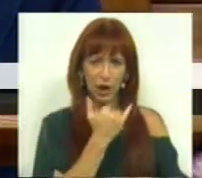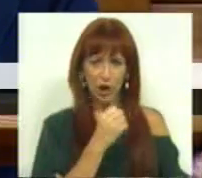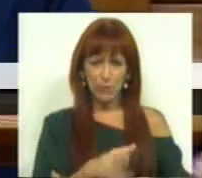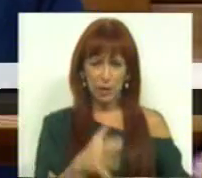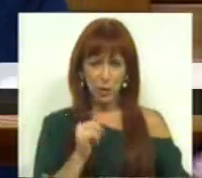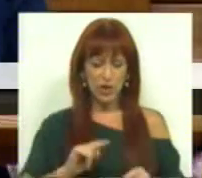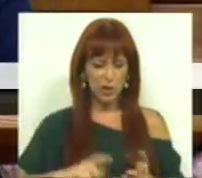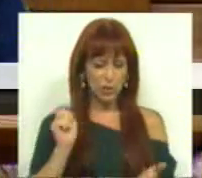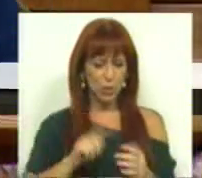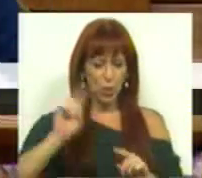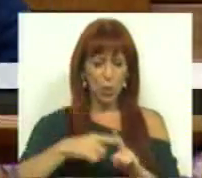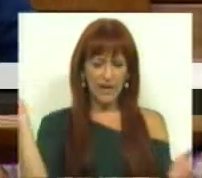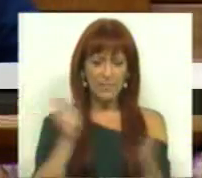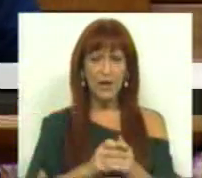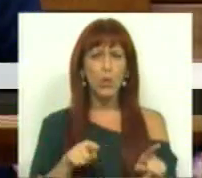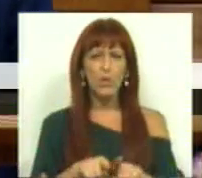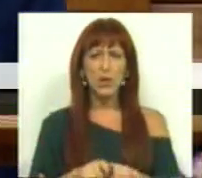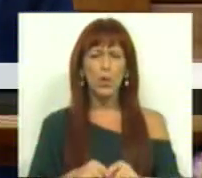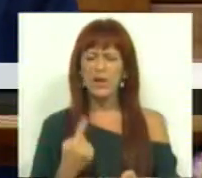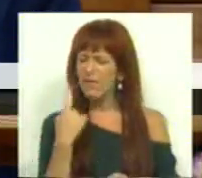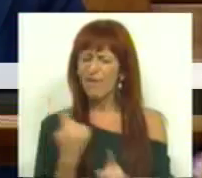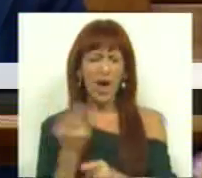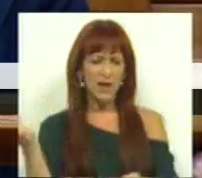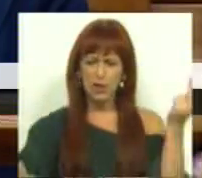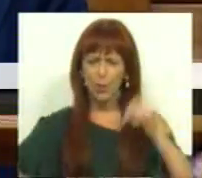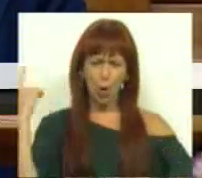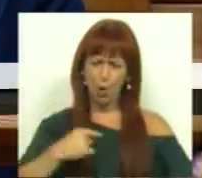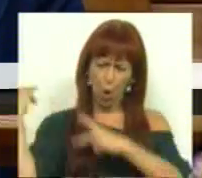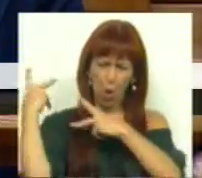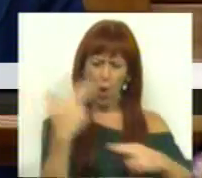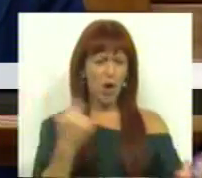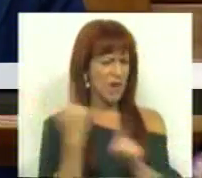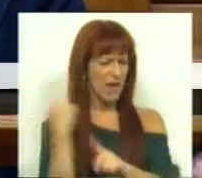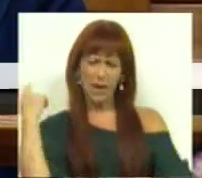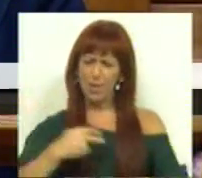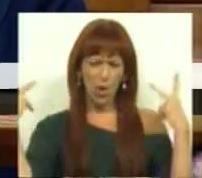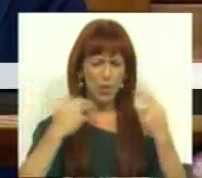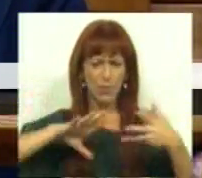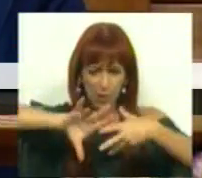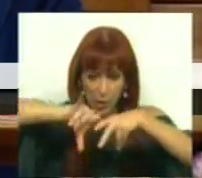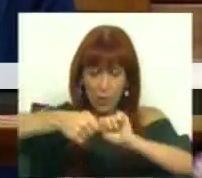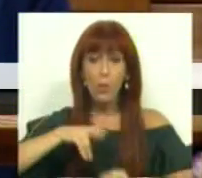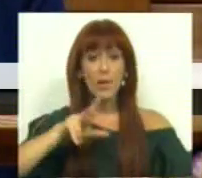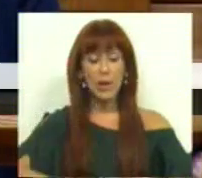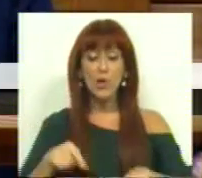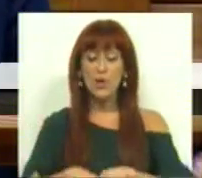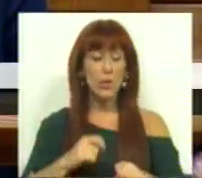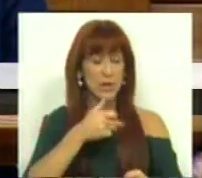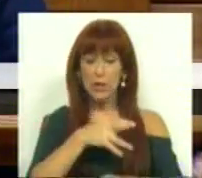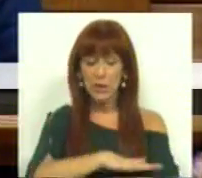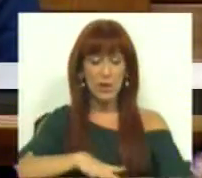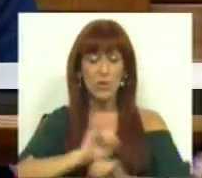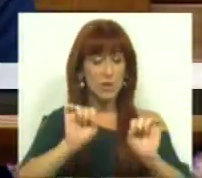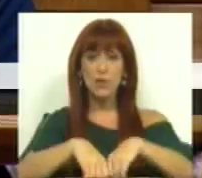2012 foi um ano marcado pelo signo das sucessivas vagas de austeridade que arrasaram o país para uma situação de